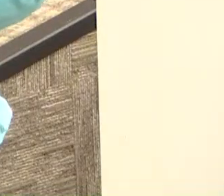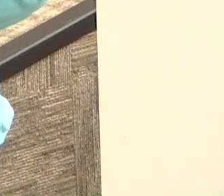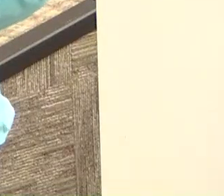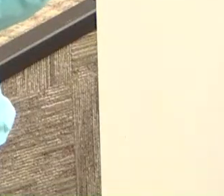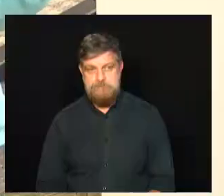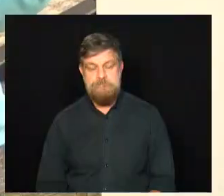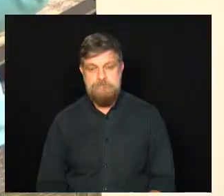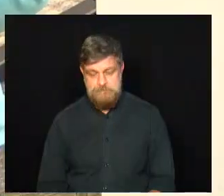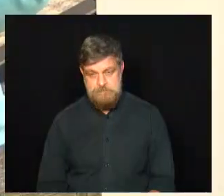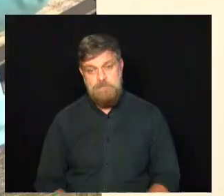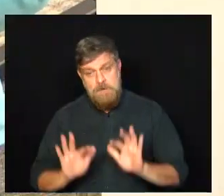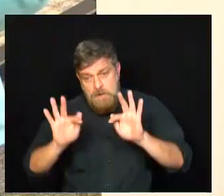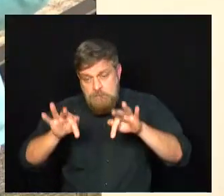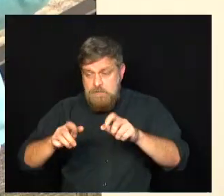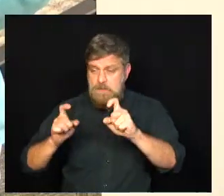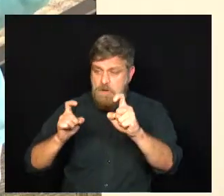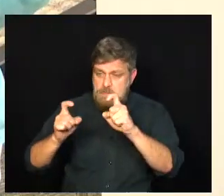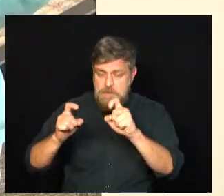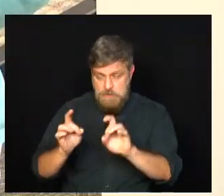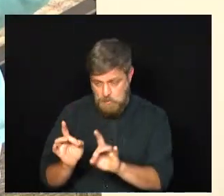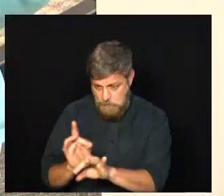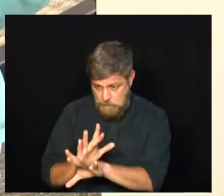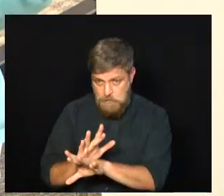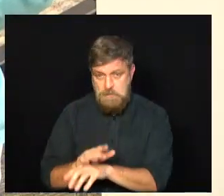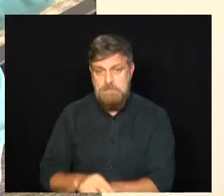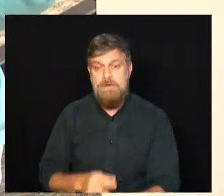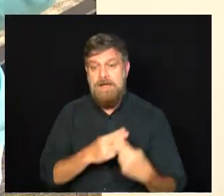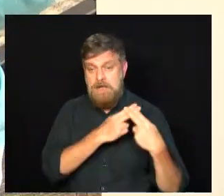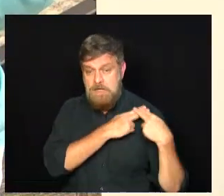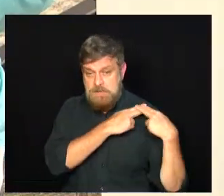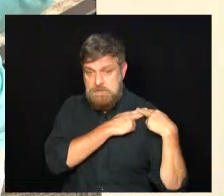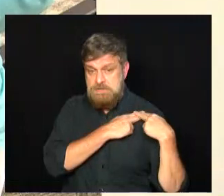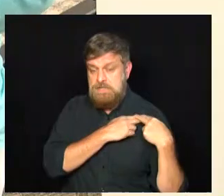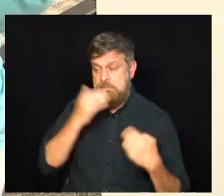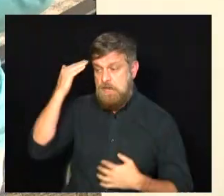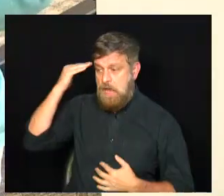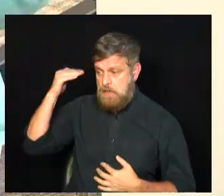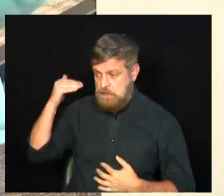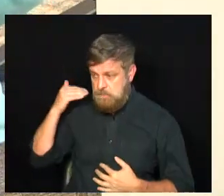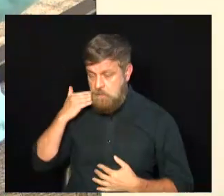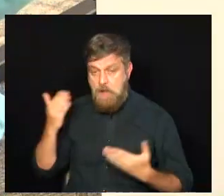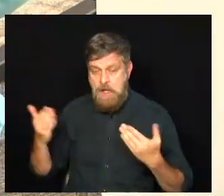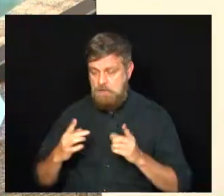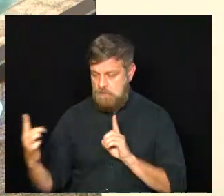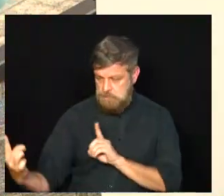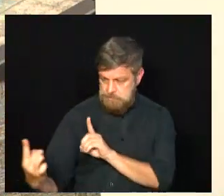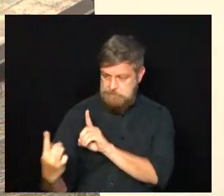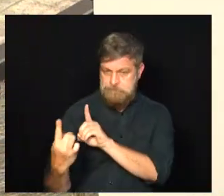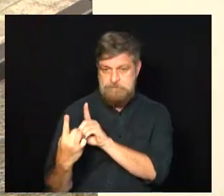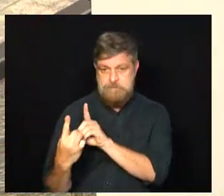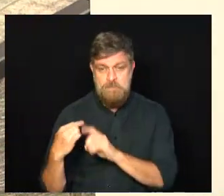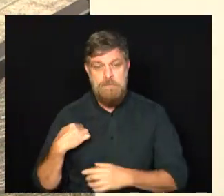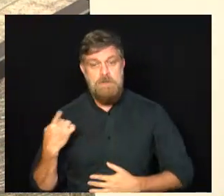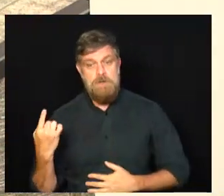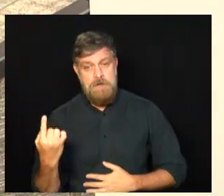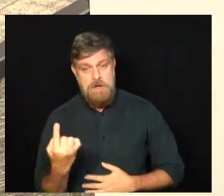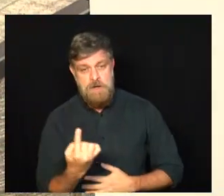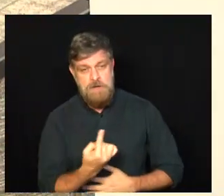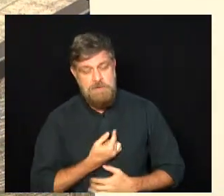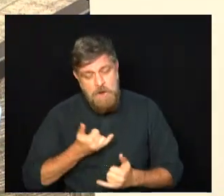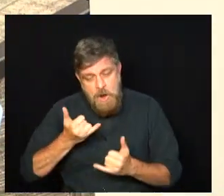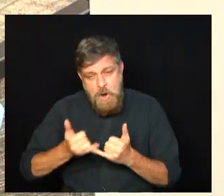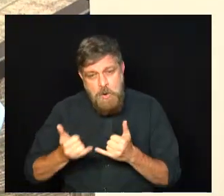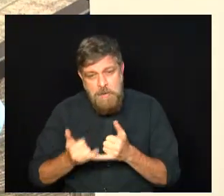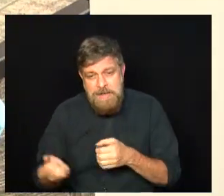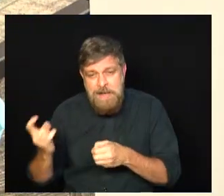Chegou ao fim, então, esta reunião da comissão presidida pela vereadora Débora Palermo, que agora está aqui com a gente, agora que nós estamos quase